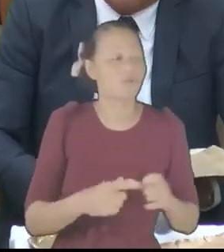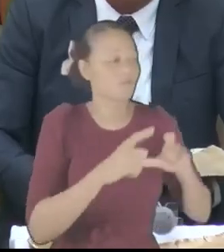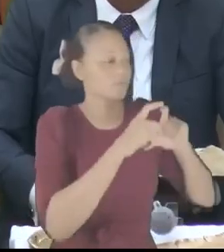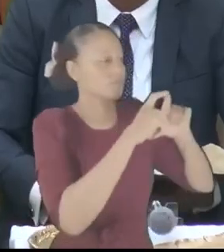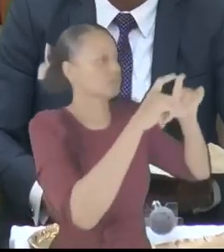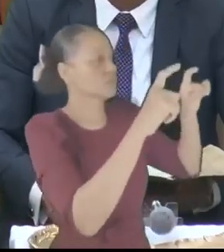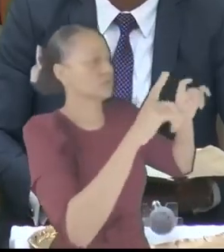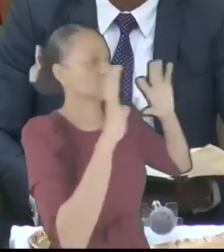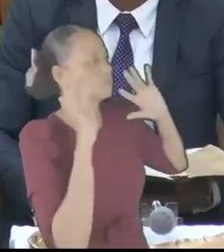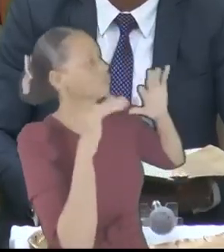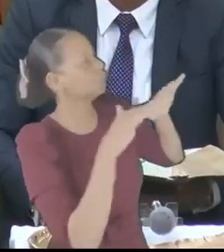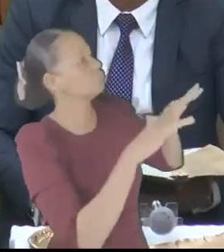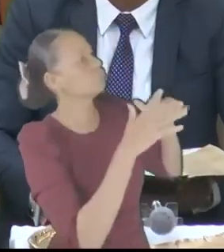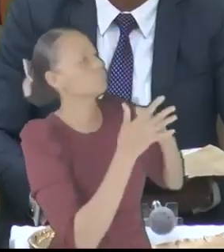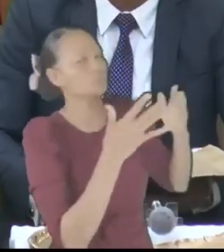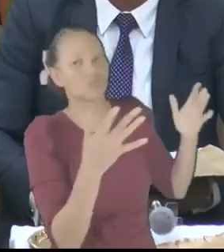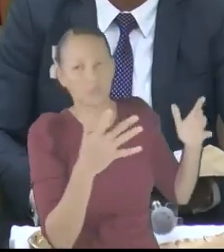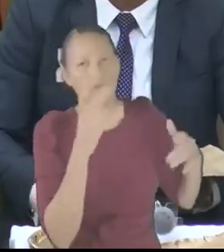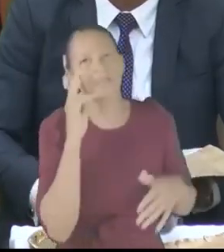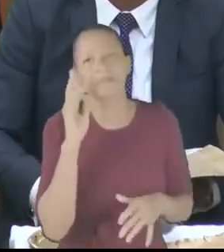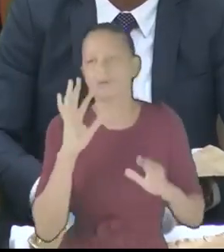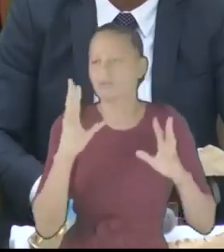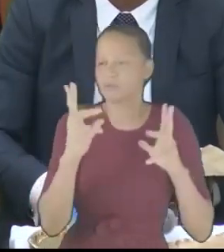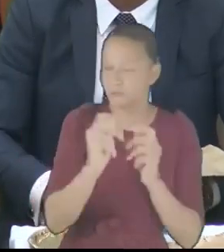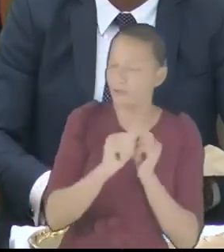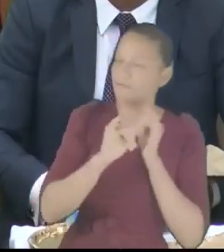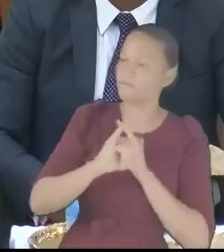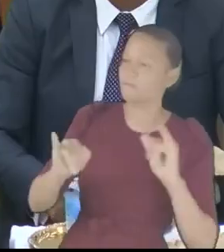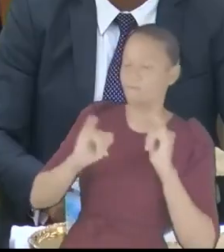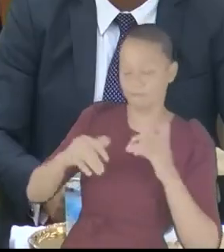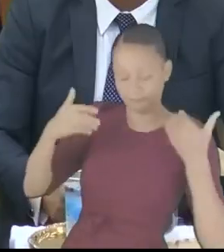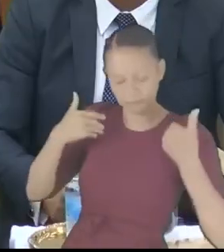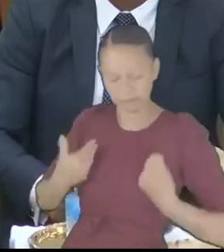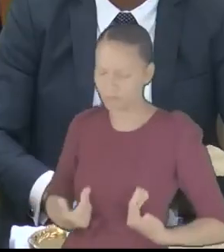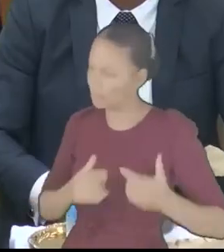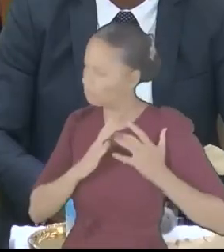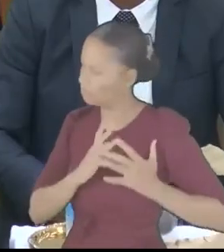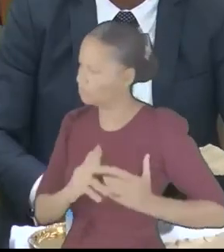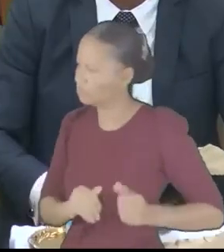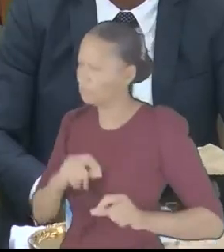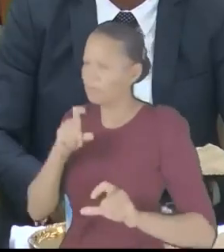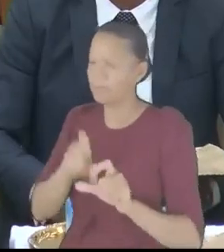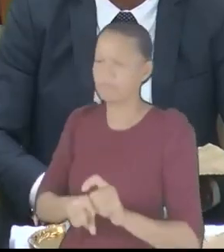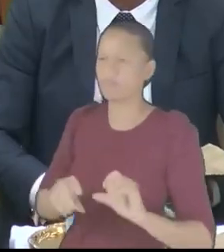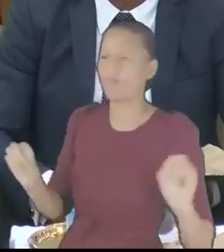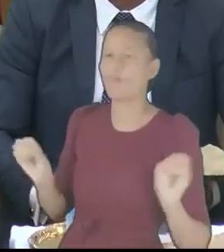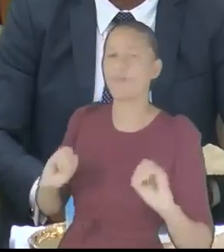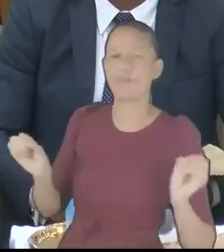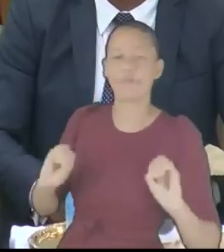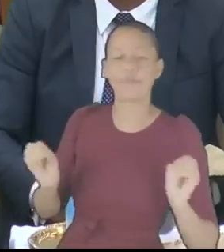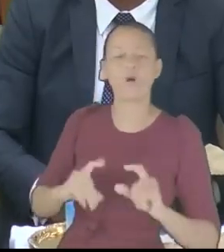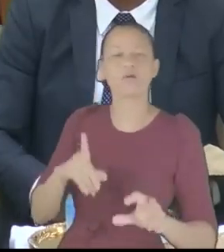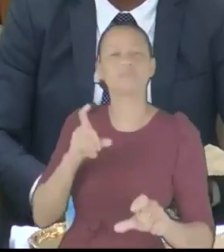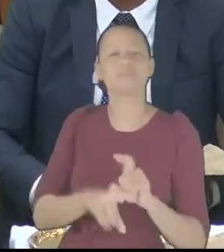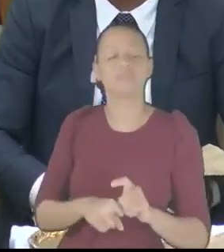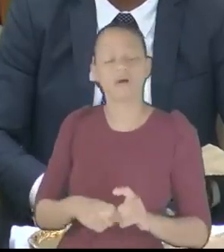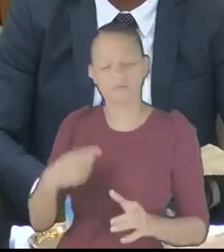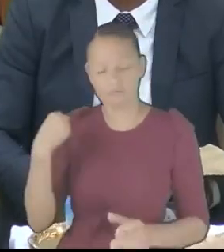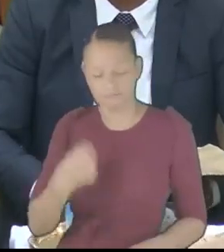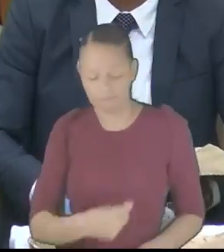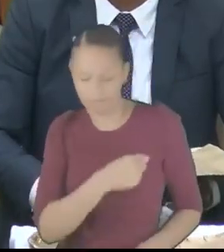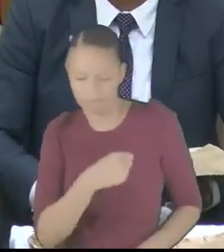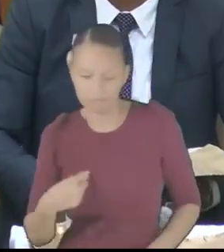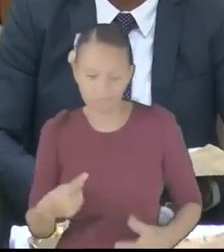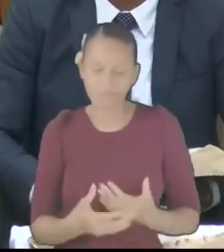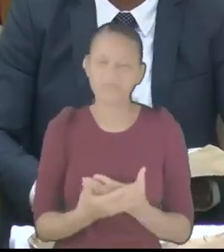no lugar público, pendurada, dizendo que ele agora não devia mais. A dívida dele foi